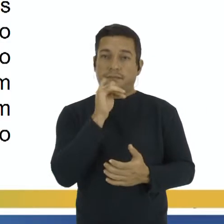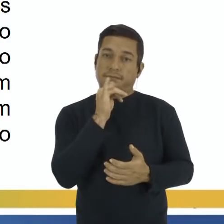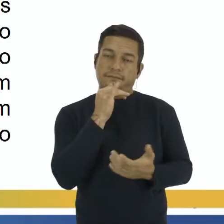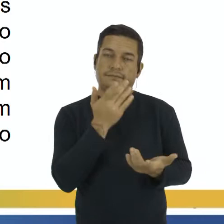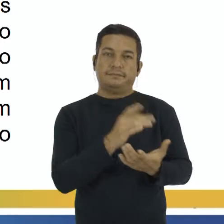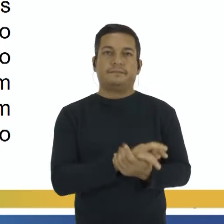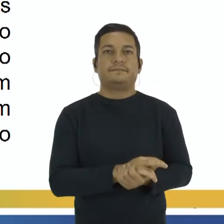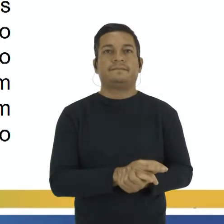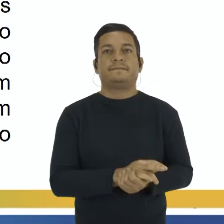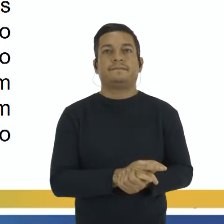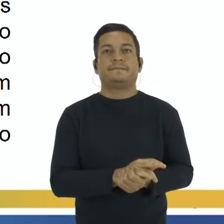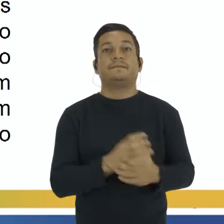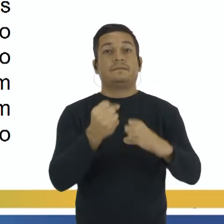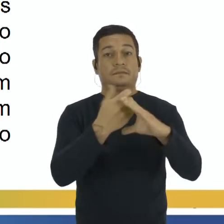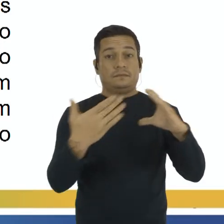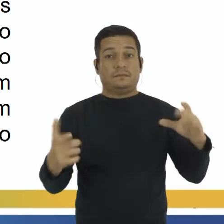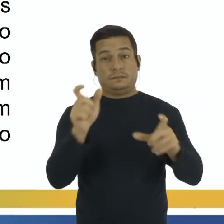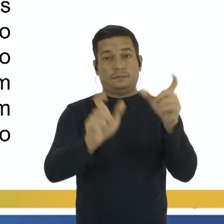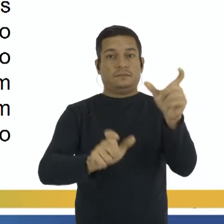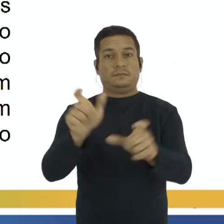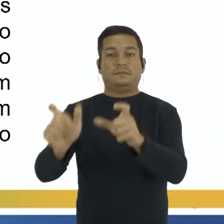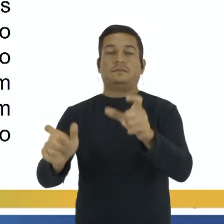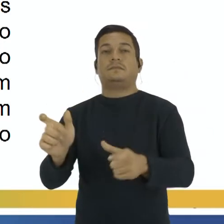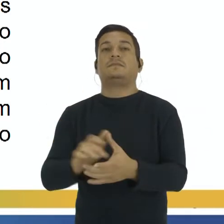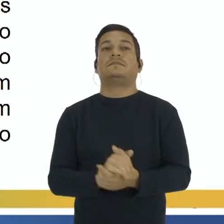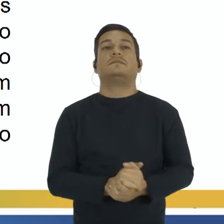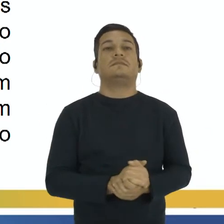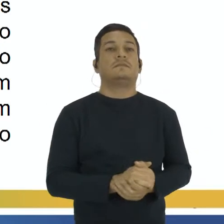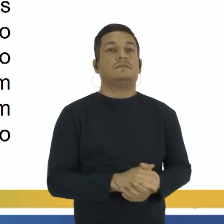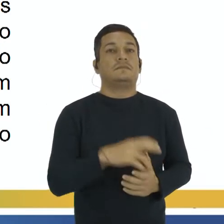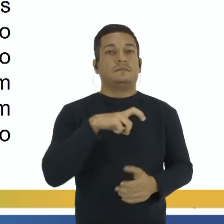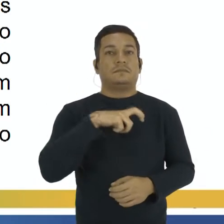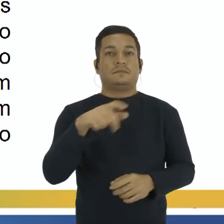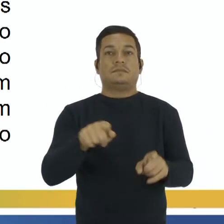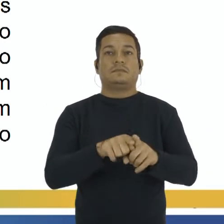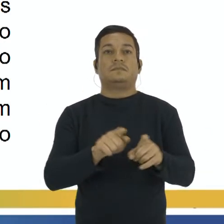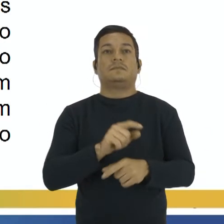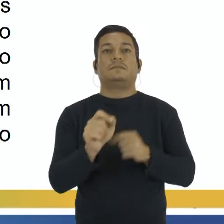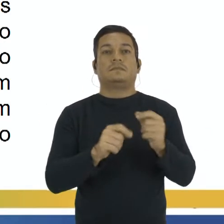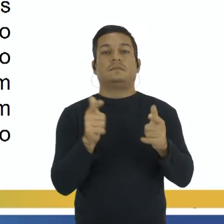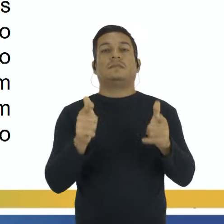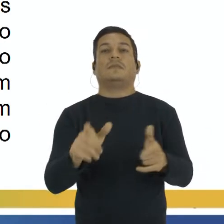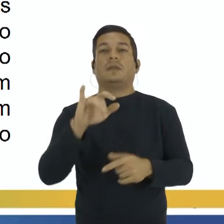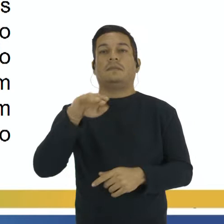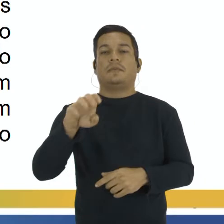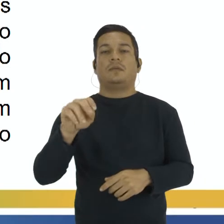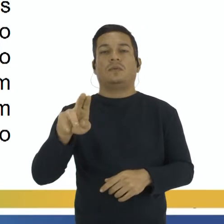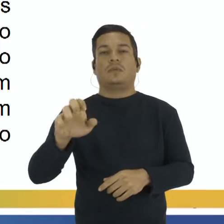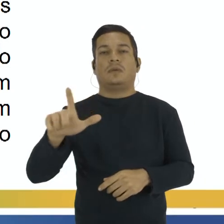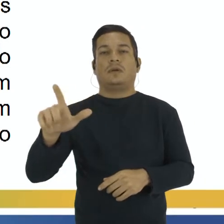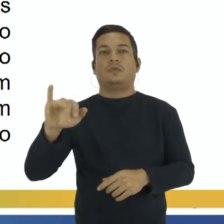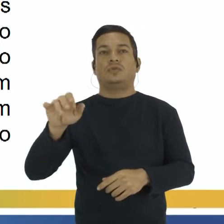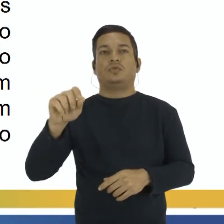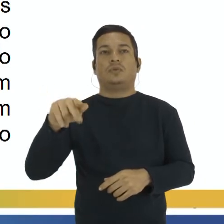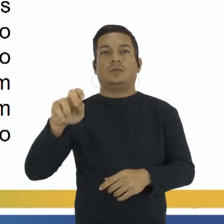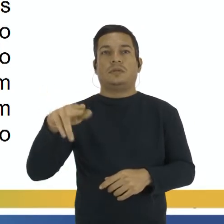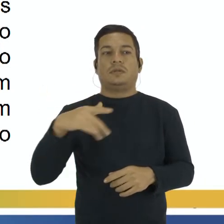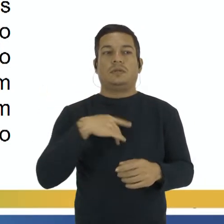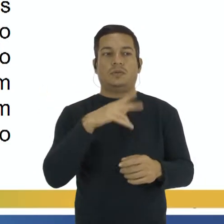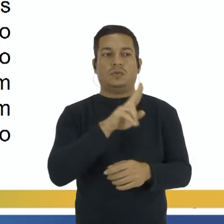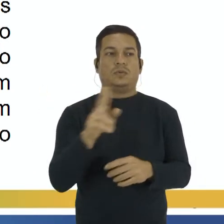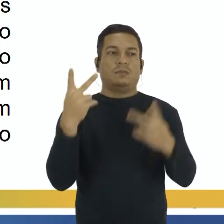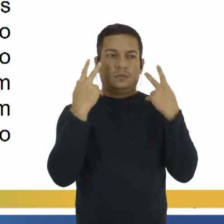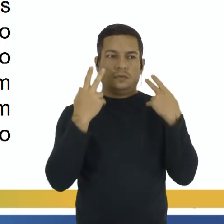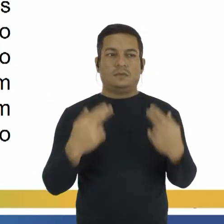Próximo exemplo, na verdade, caracterização das personagens. Os portugueses, por exemplo, são chamados de Manuel e Joaquim, nomes comuns num país